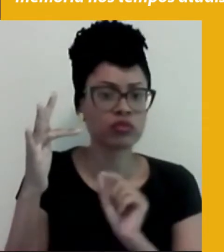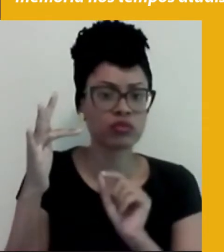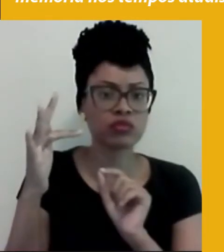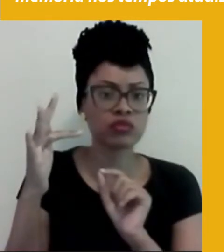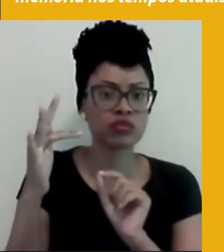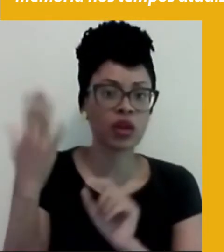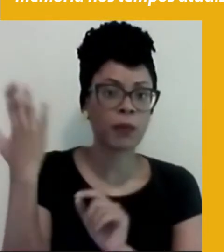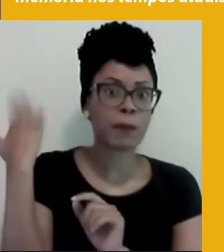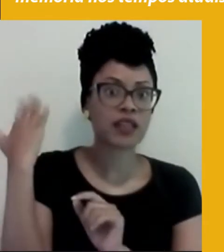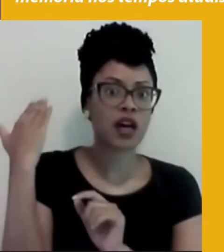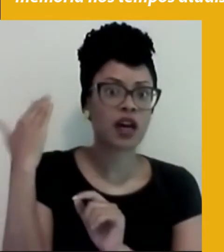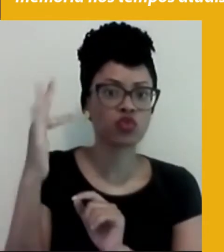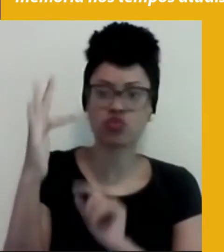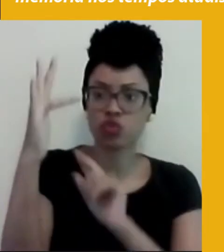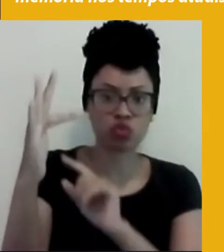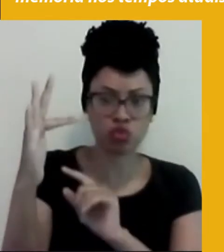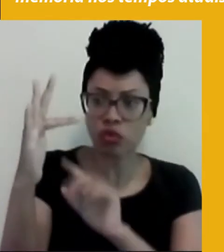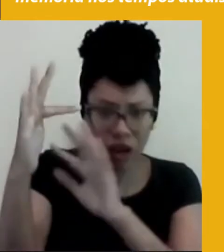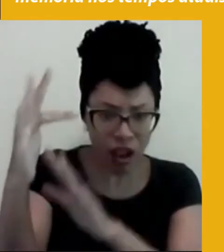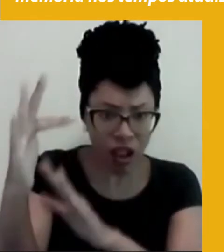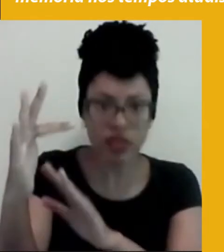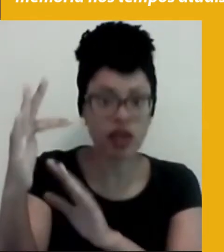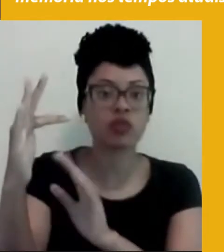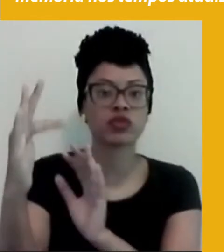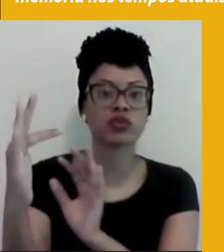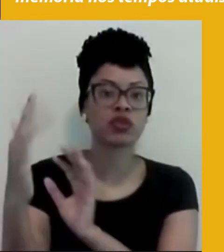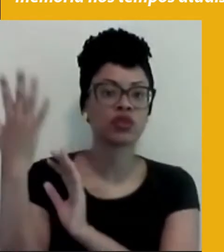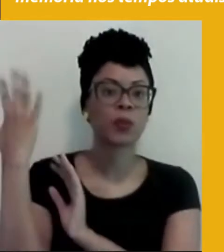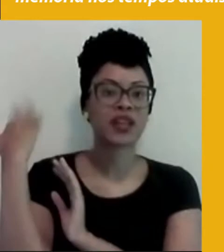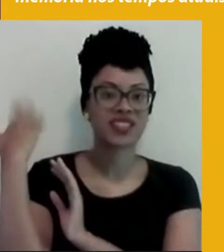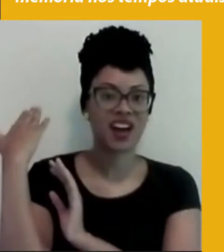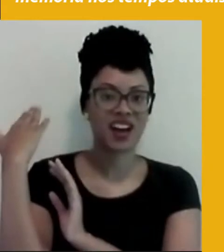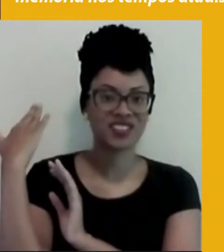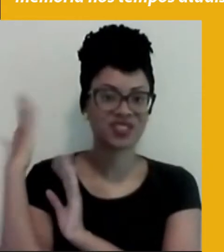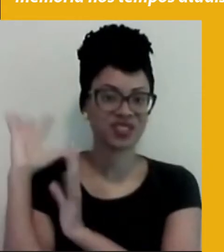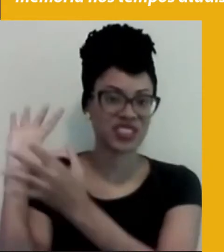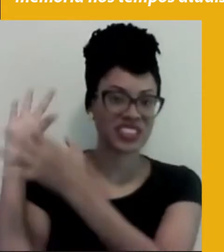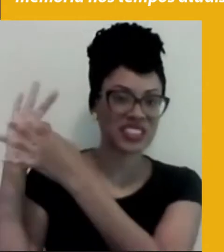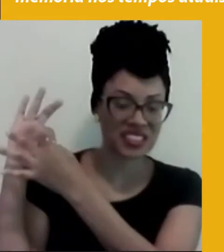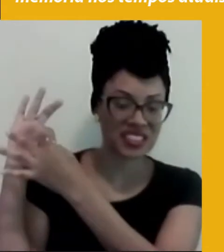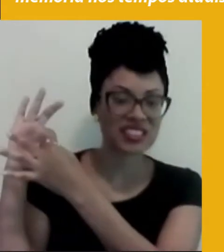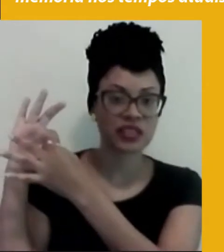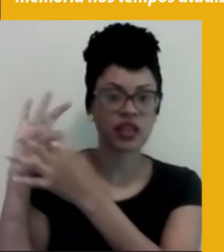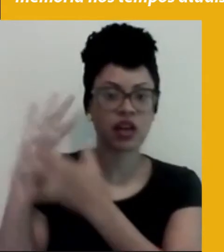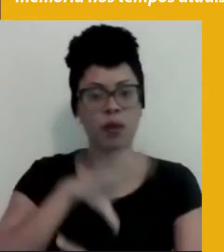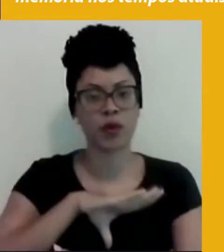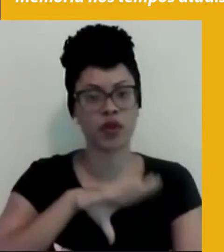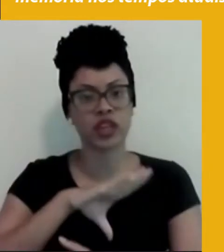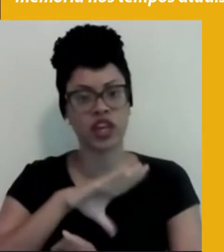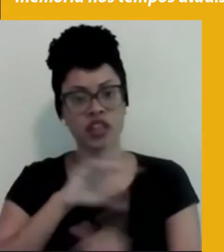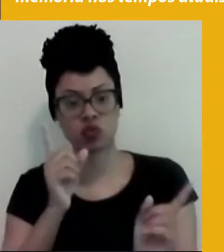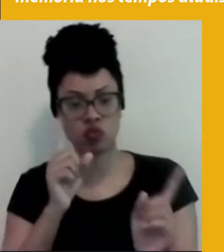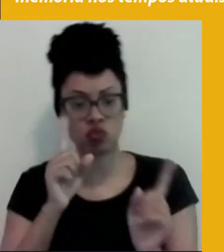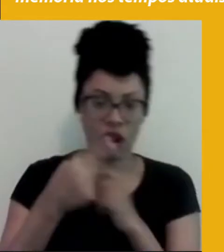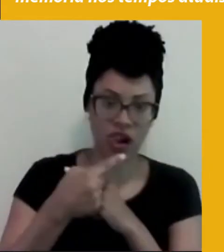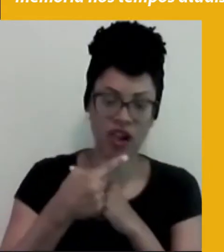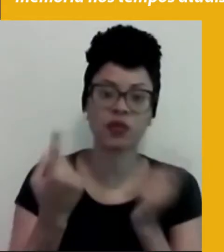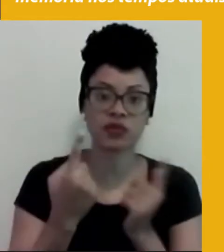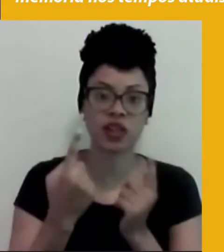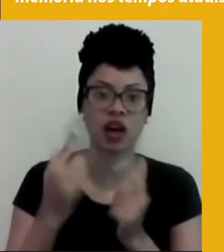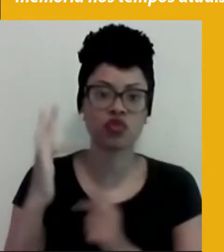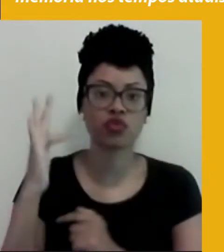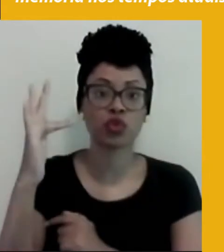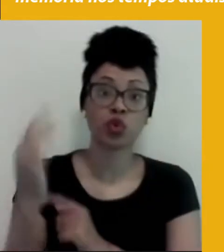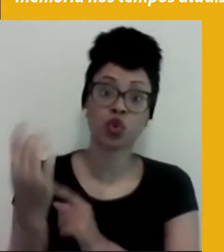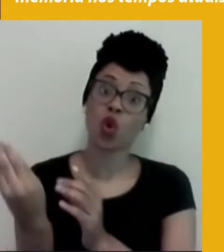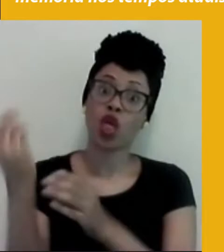E o tema dessa mesa, os museus, os sujeitos e a memória nos tempos atuais, visam, assim, ver tanto